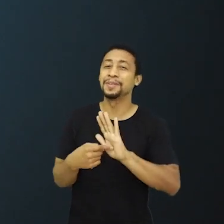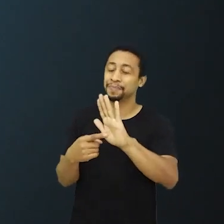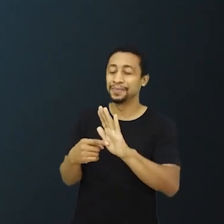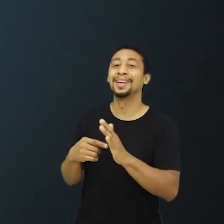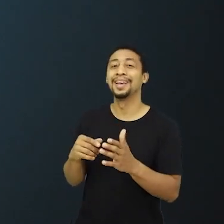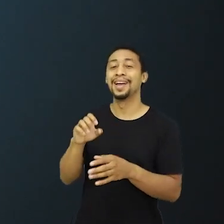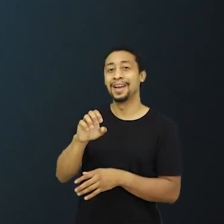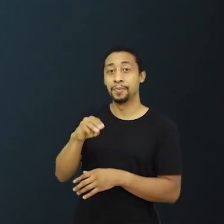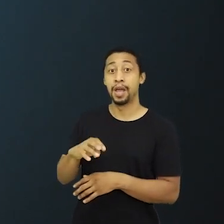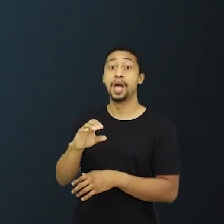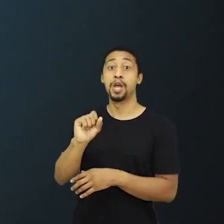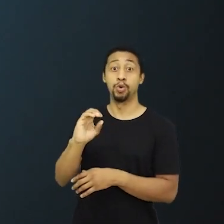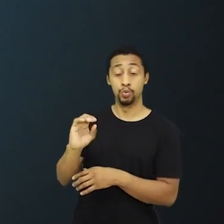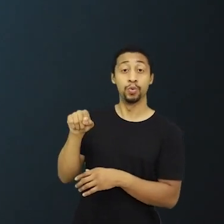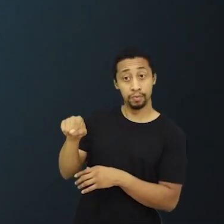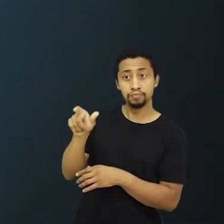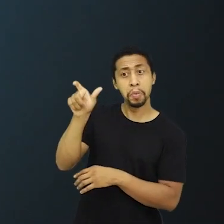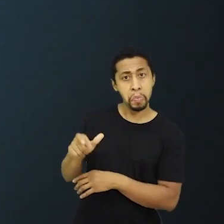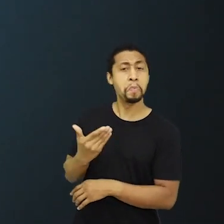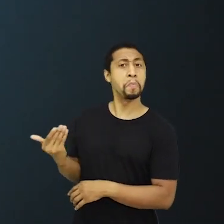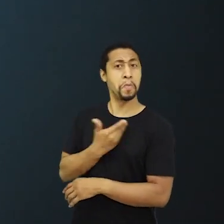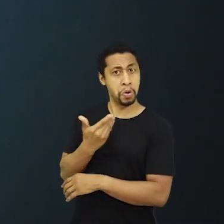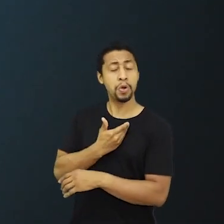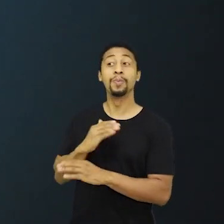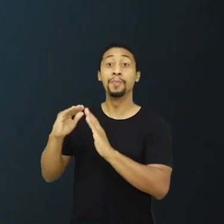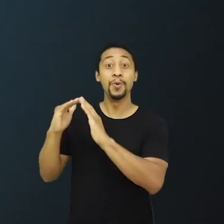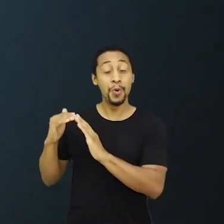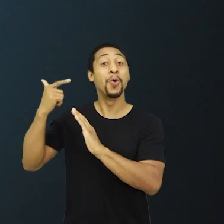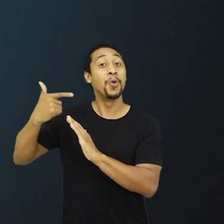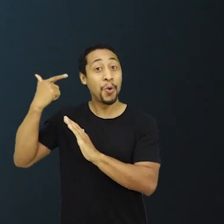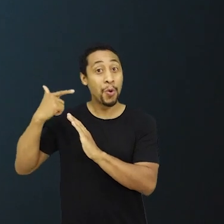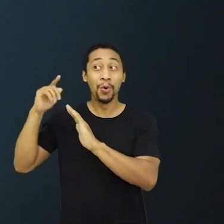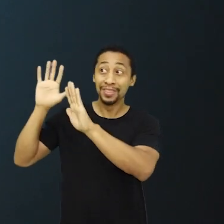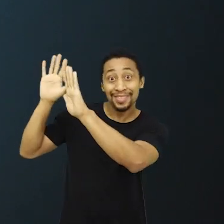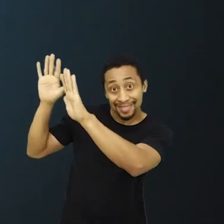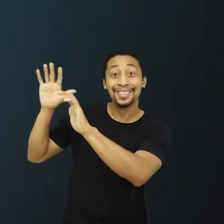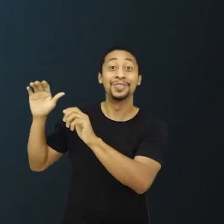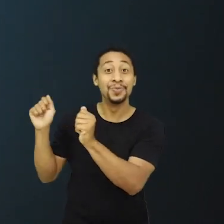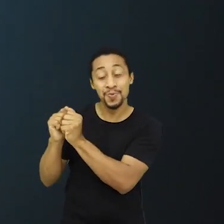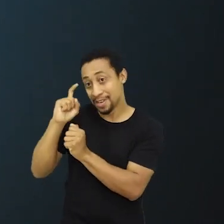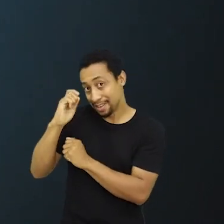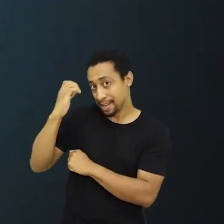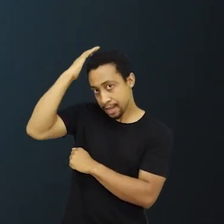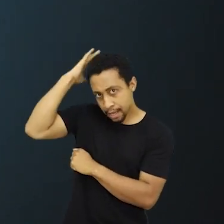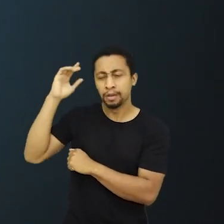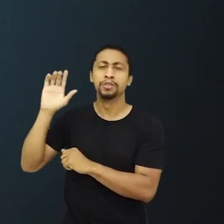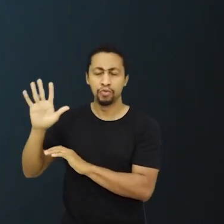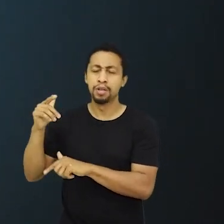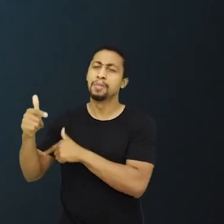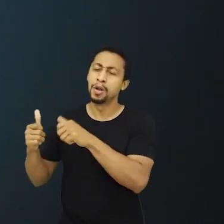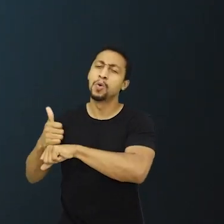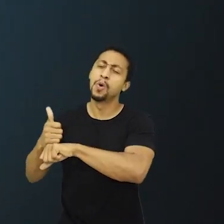Nogueira, que foi colega do Vlado e morou em Londres no mesmo período que o Vlado. É um jornalista que foi repórter